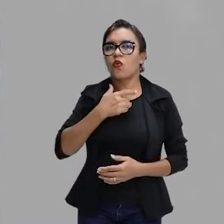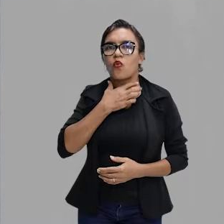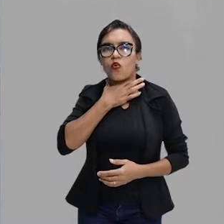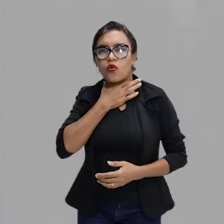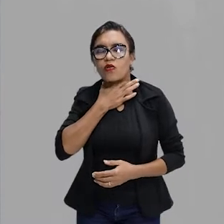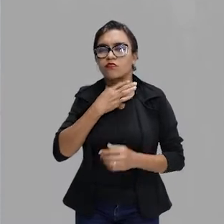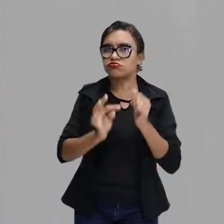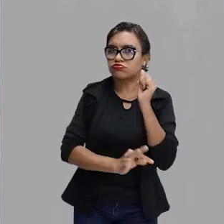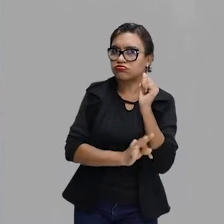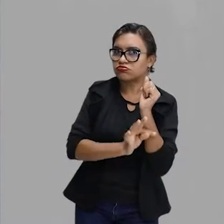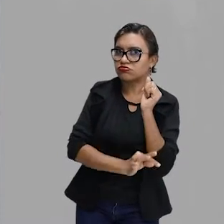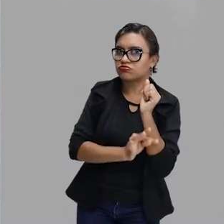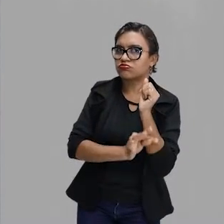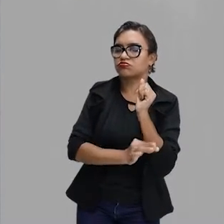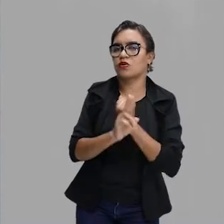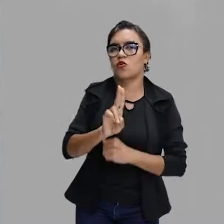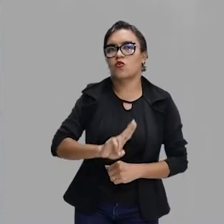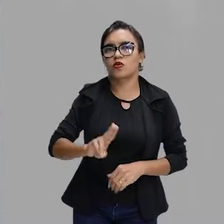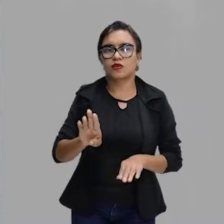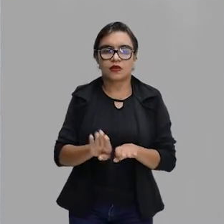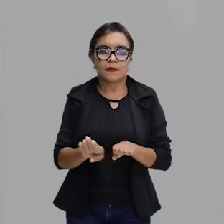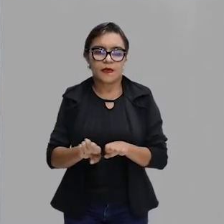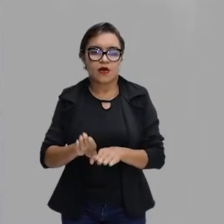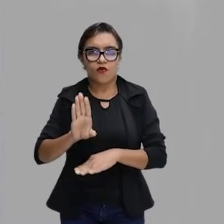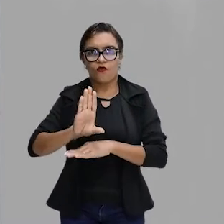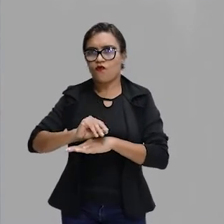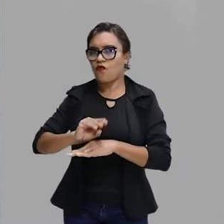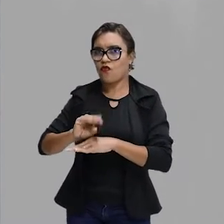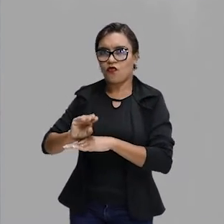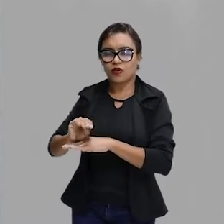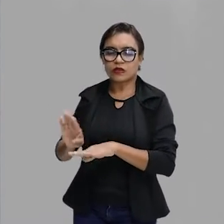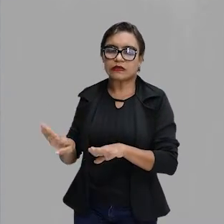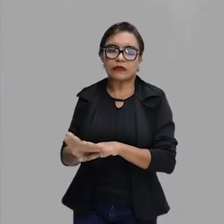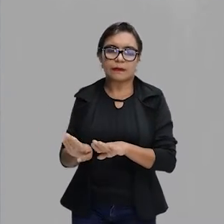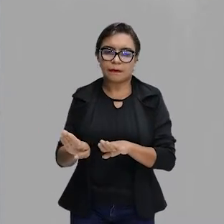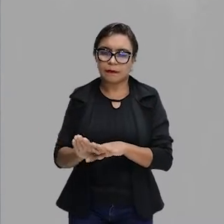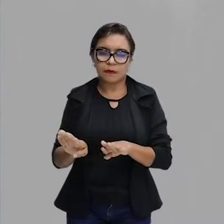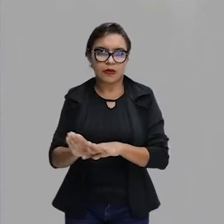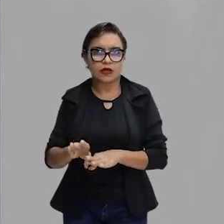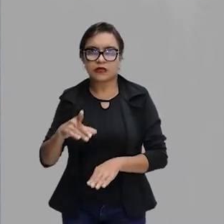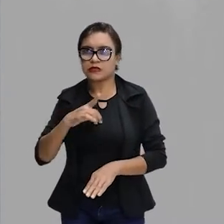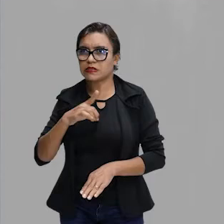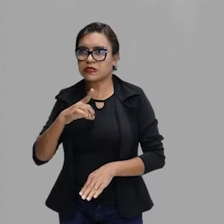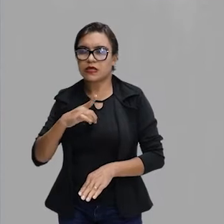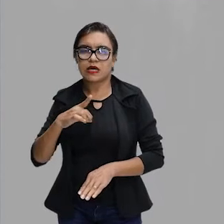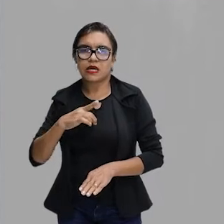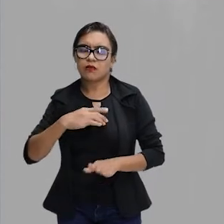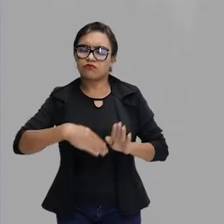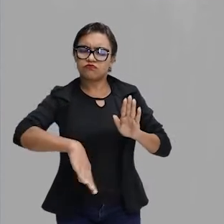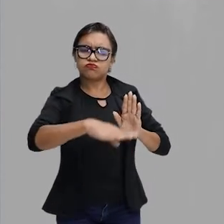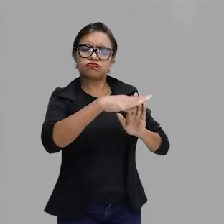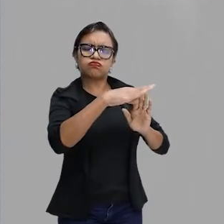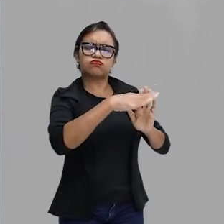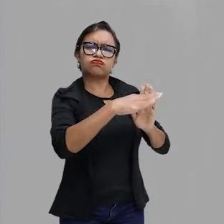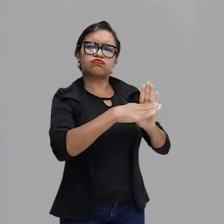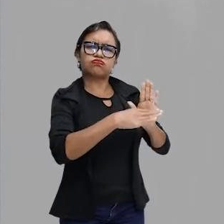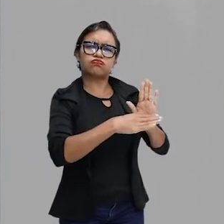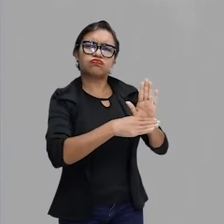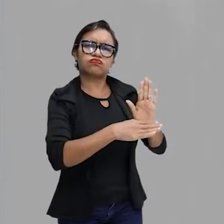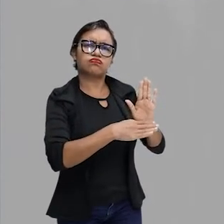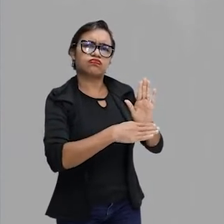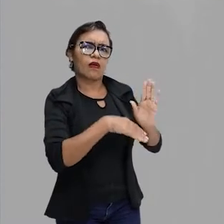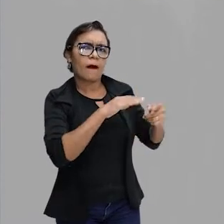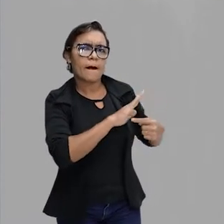desse animal, né? Uma fotografia, ele vai ter toda ali, como eu disse para vocês, vai ter toda a sua ficha, né, ideológica